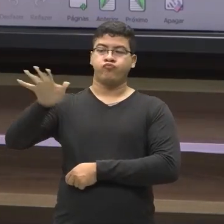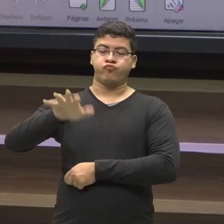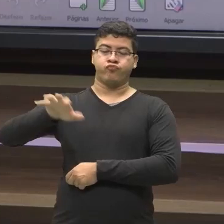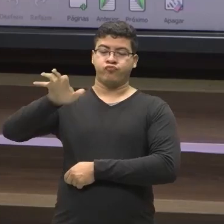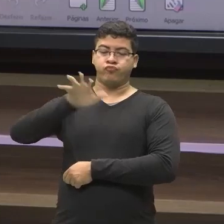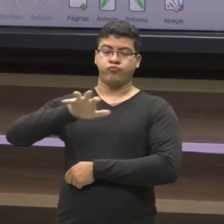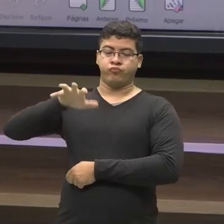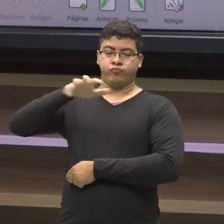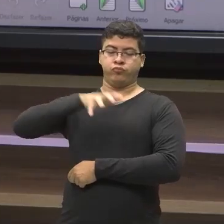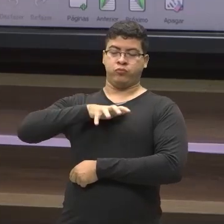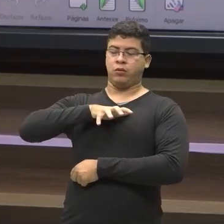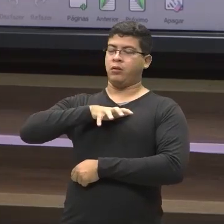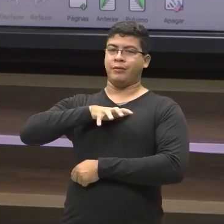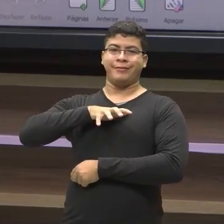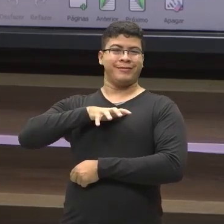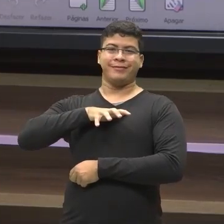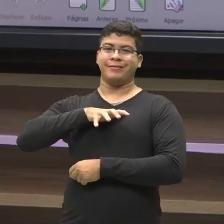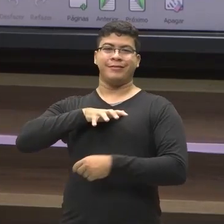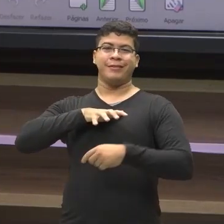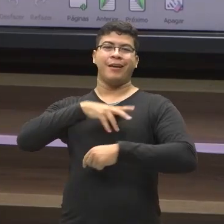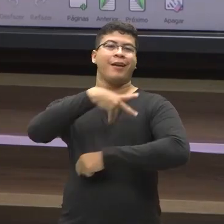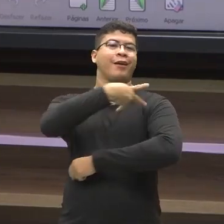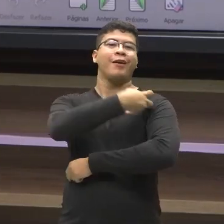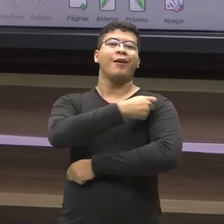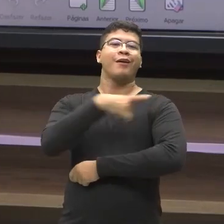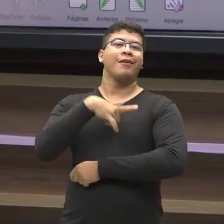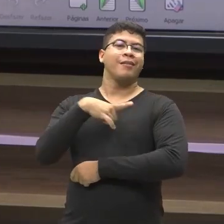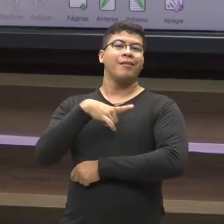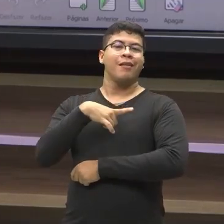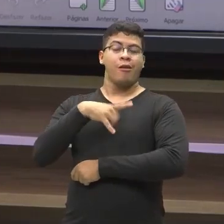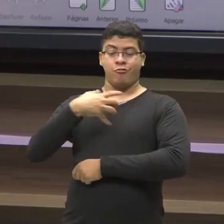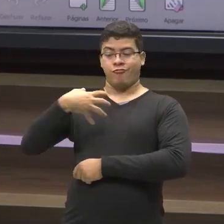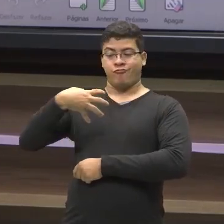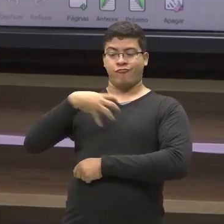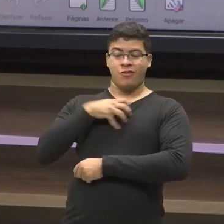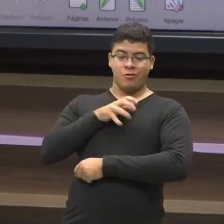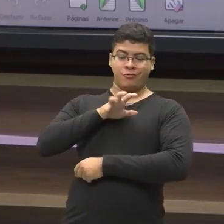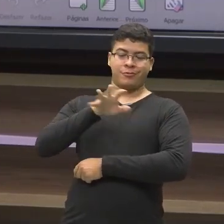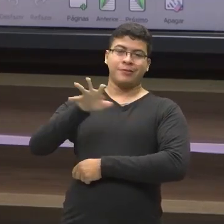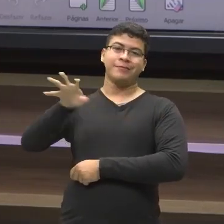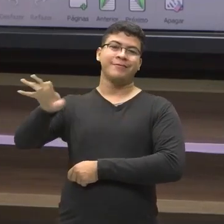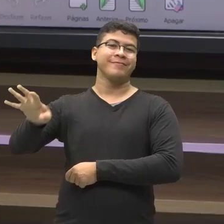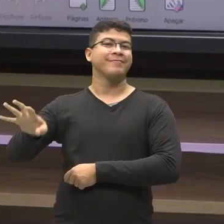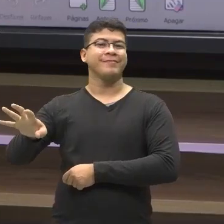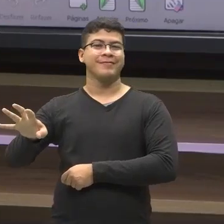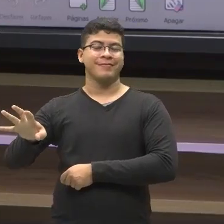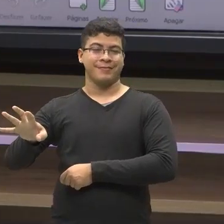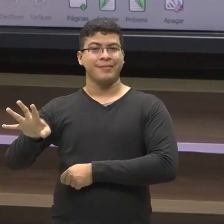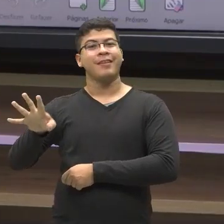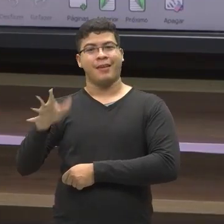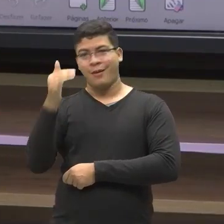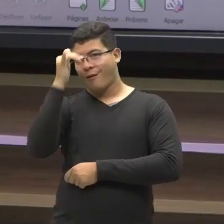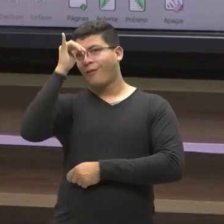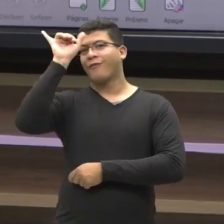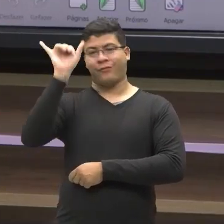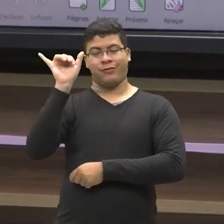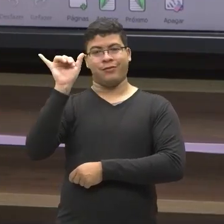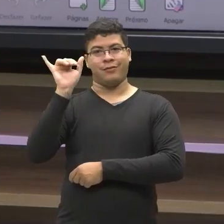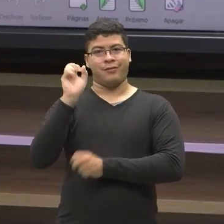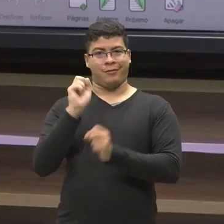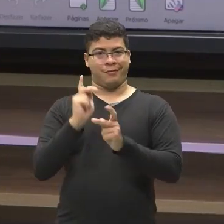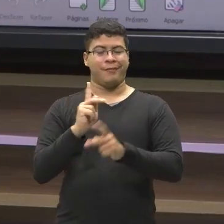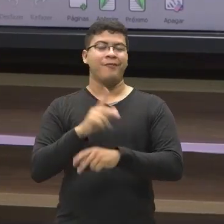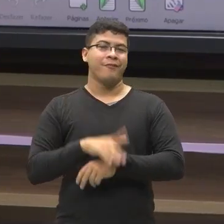do sarampo, chegar em contato com o meu organismo, eu já vou ter o meu mecanismo de defesa e aí eu vou combater aquele vírus, tá bom?